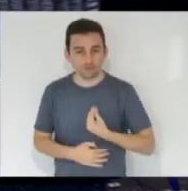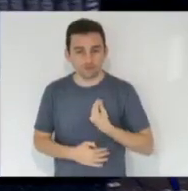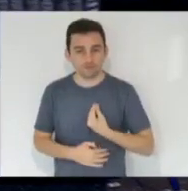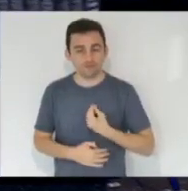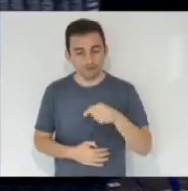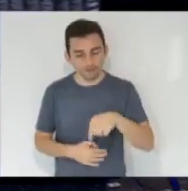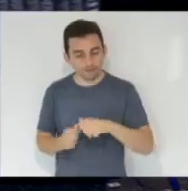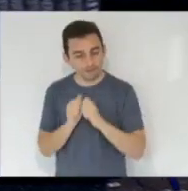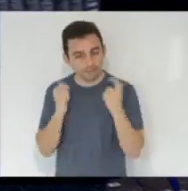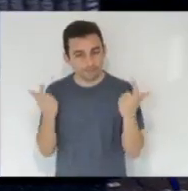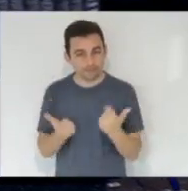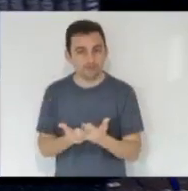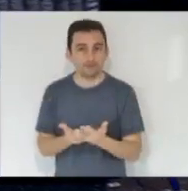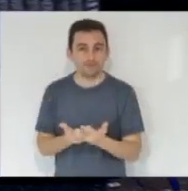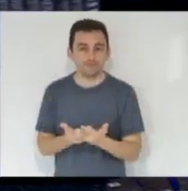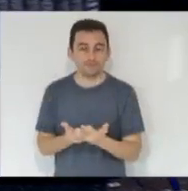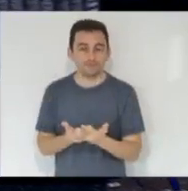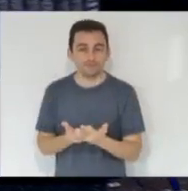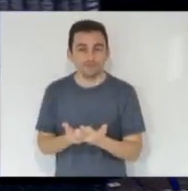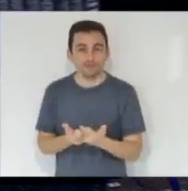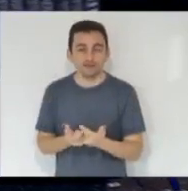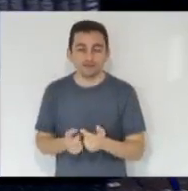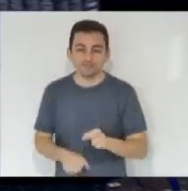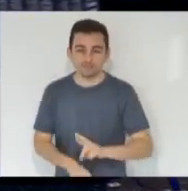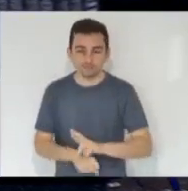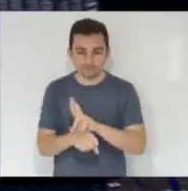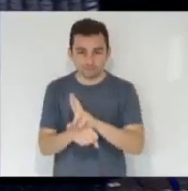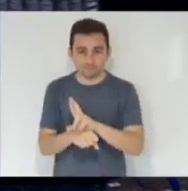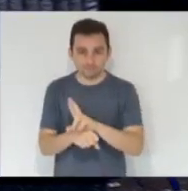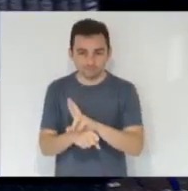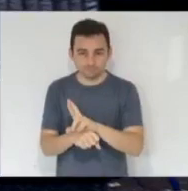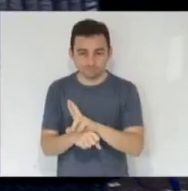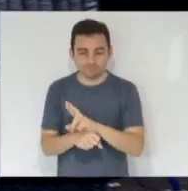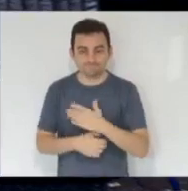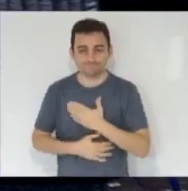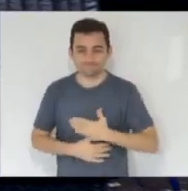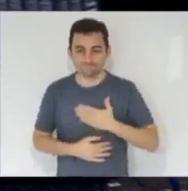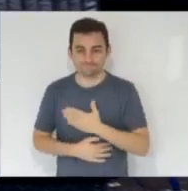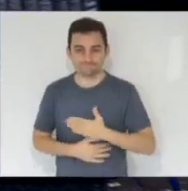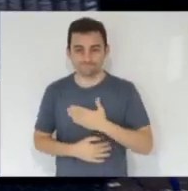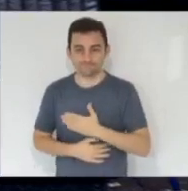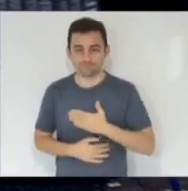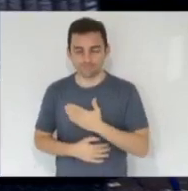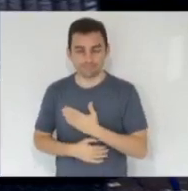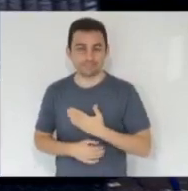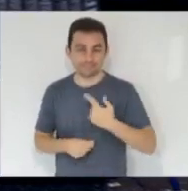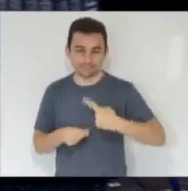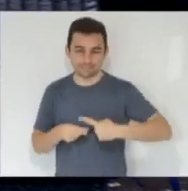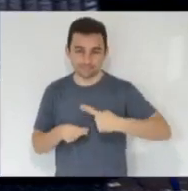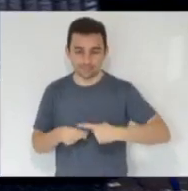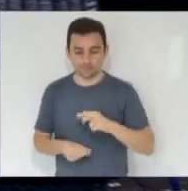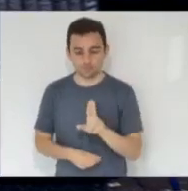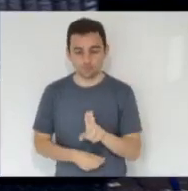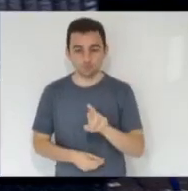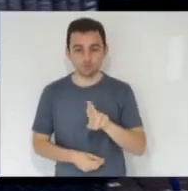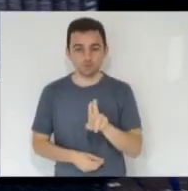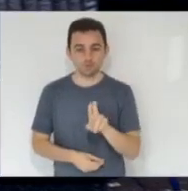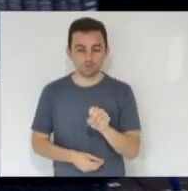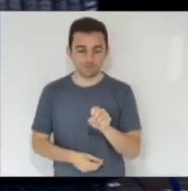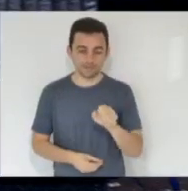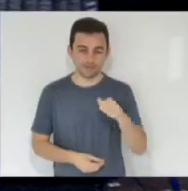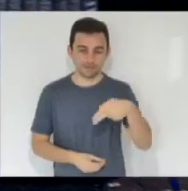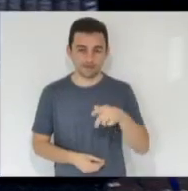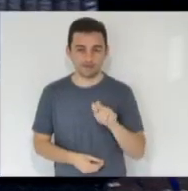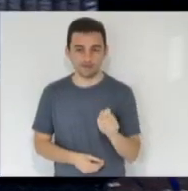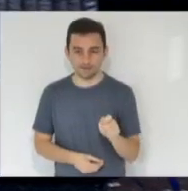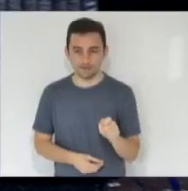Casa Legislativa, representando com muita satisfação o nosso município de Uruçanga, no sul do estado, que